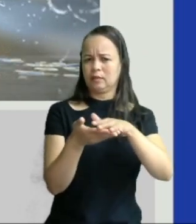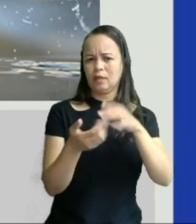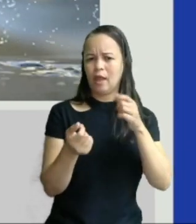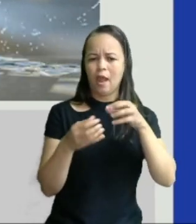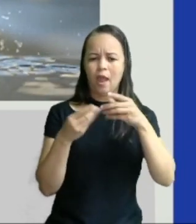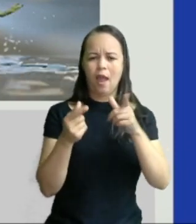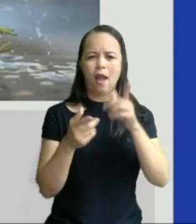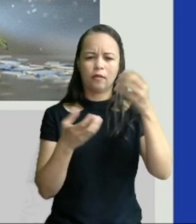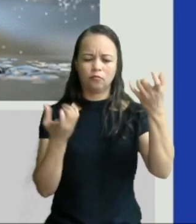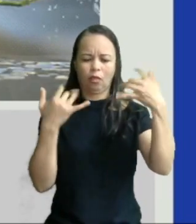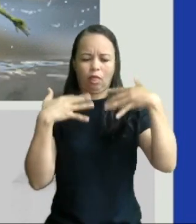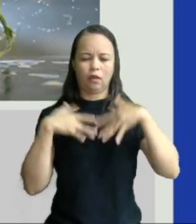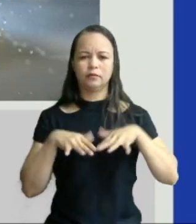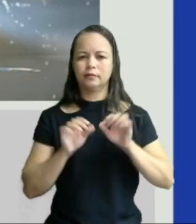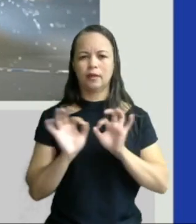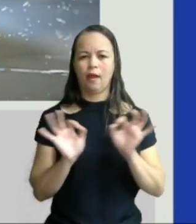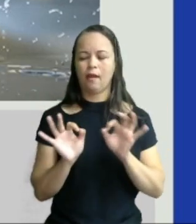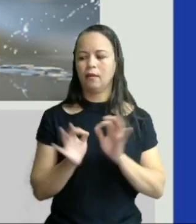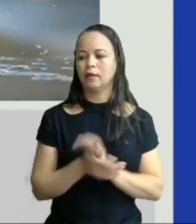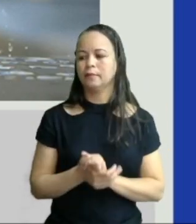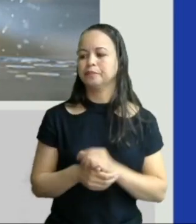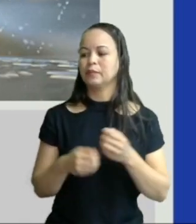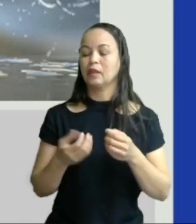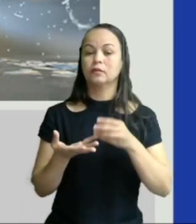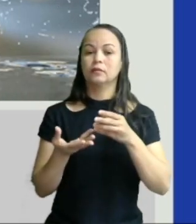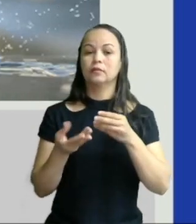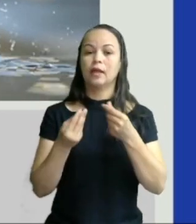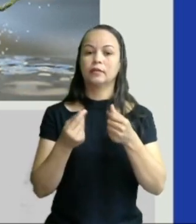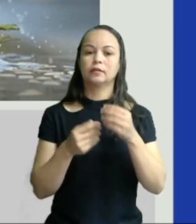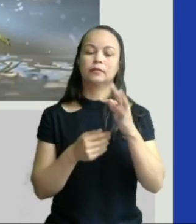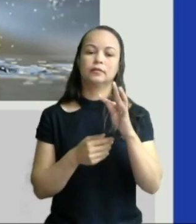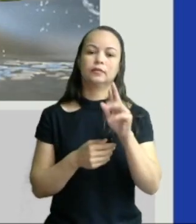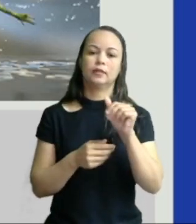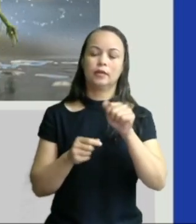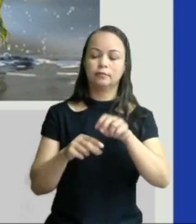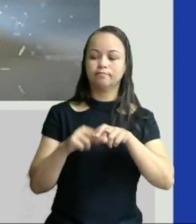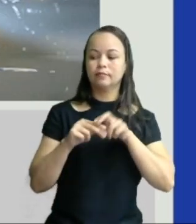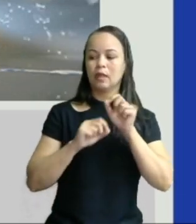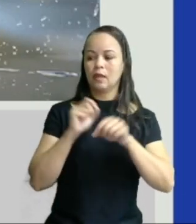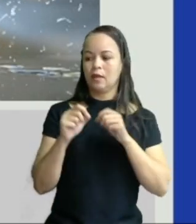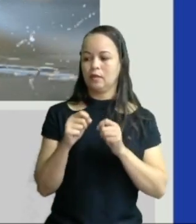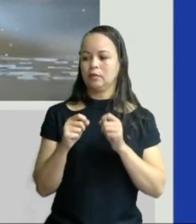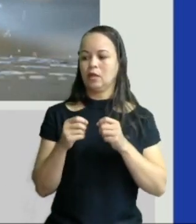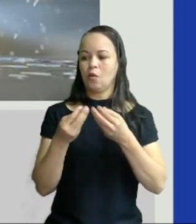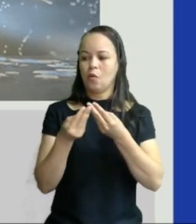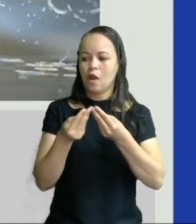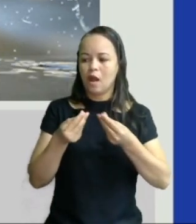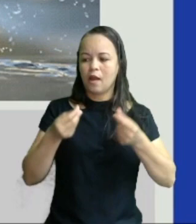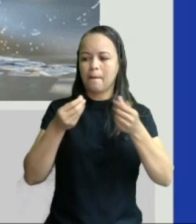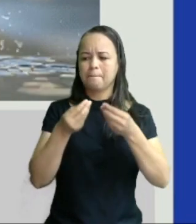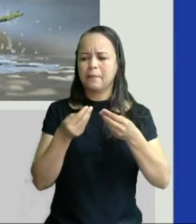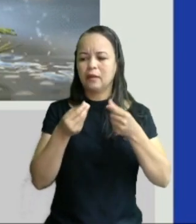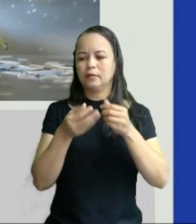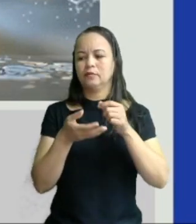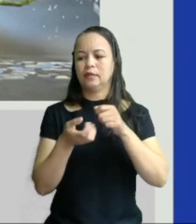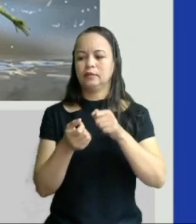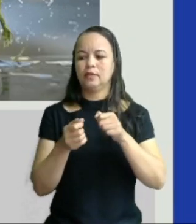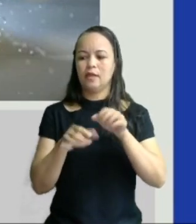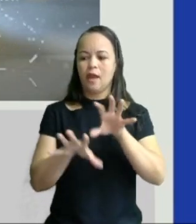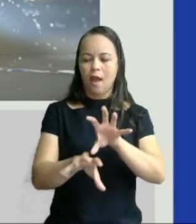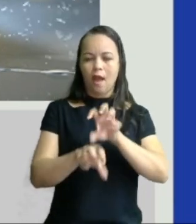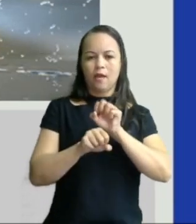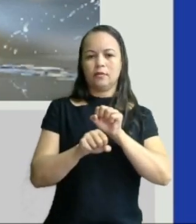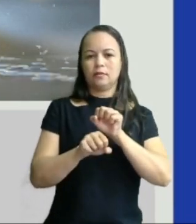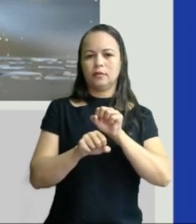Trata-se da formação de uma fina película sob um líquido devido à desigualdade de